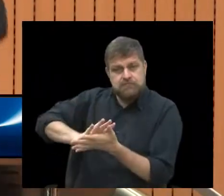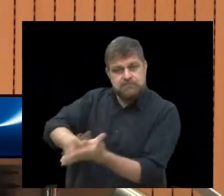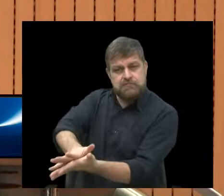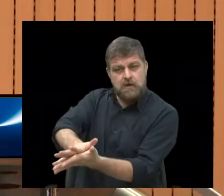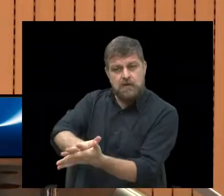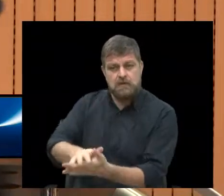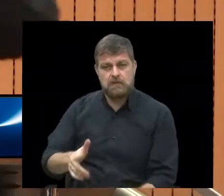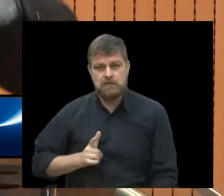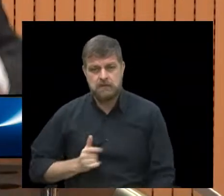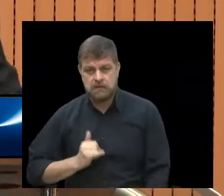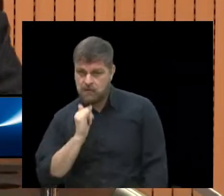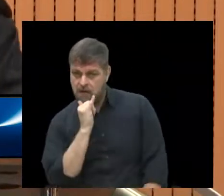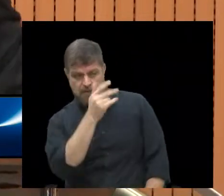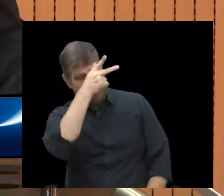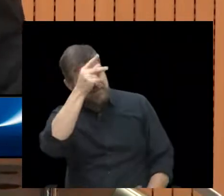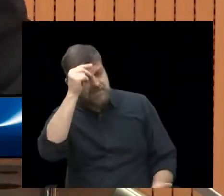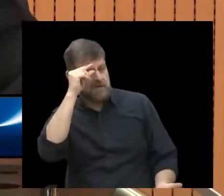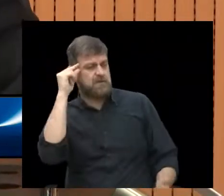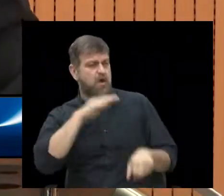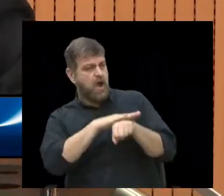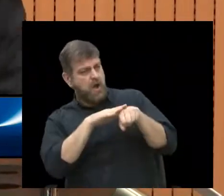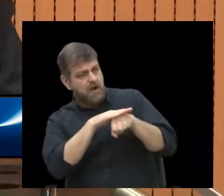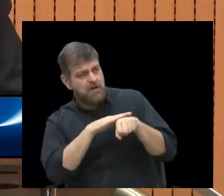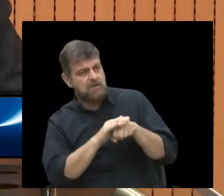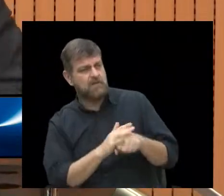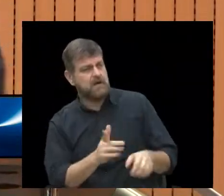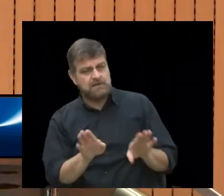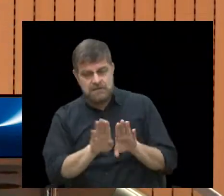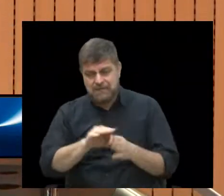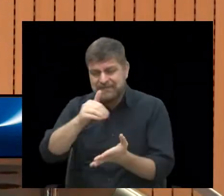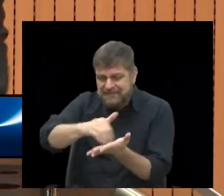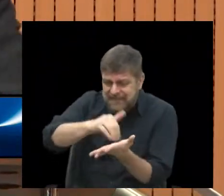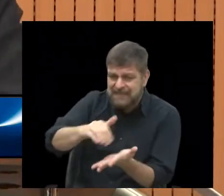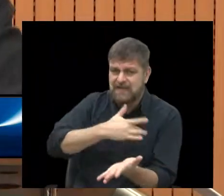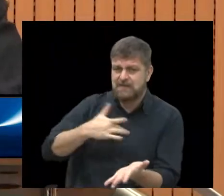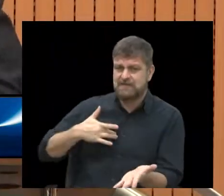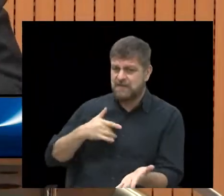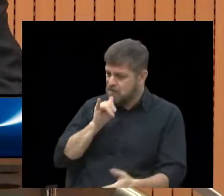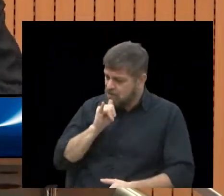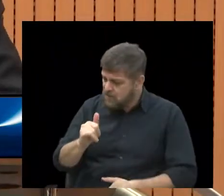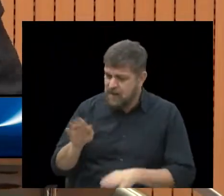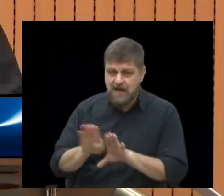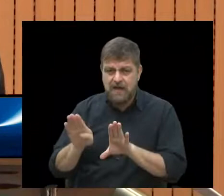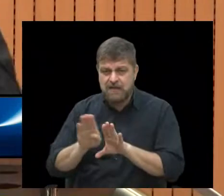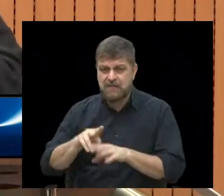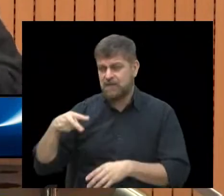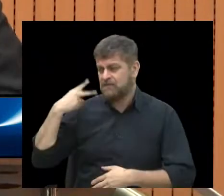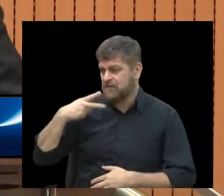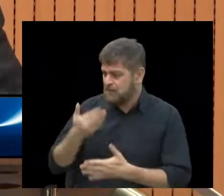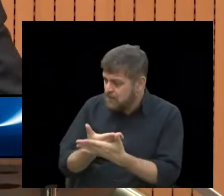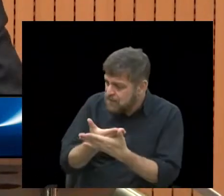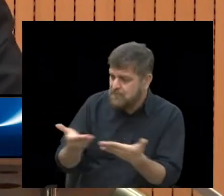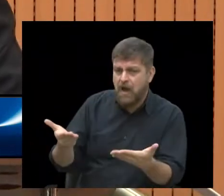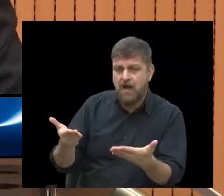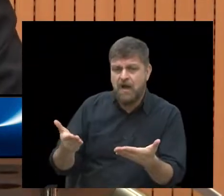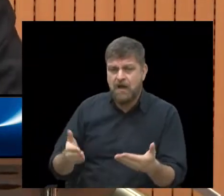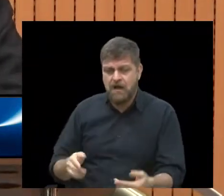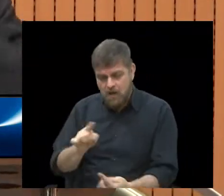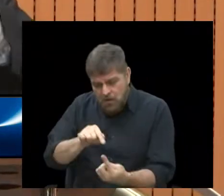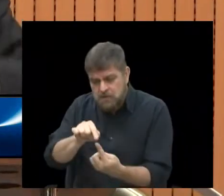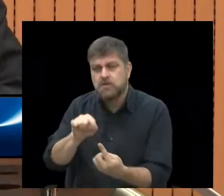me dirijo aqui ao prefeito municipal, me dirijo ao secretário de saúde, me dirijo ao líder de governo e aos vereadores, no sentido de